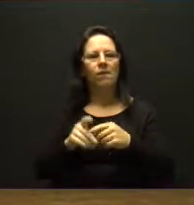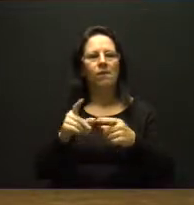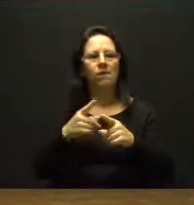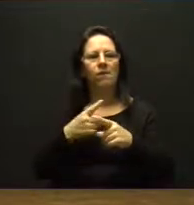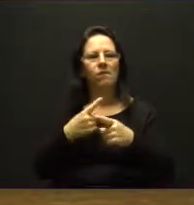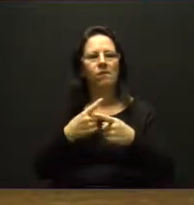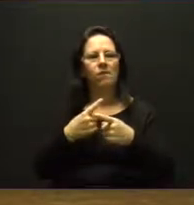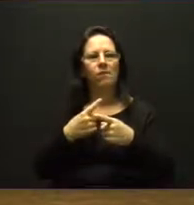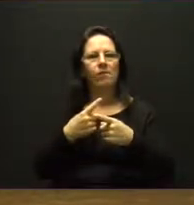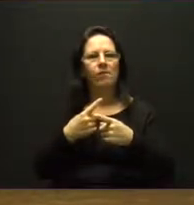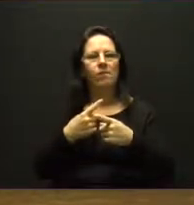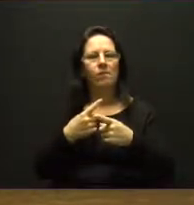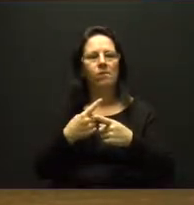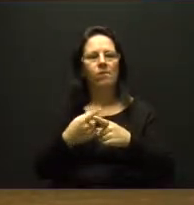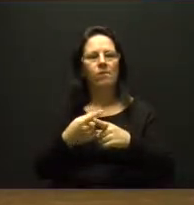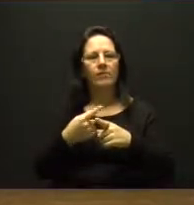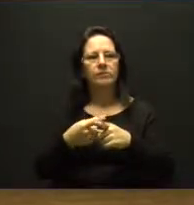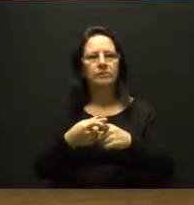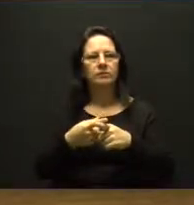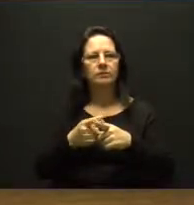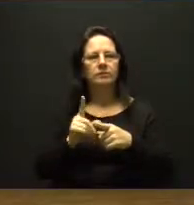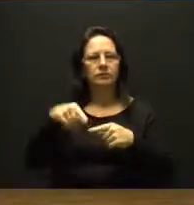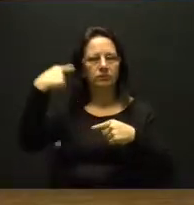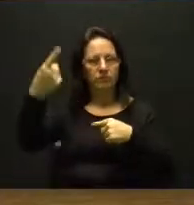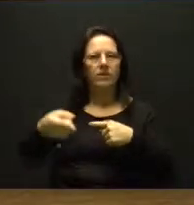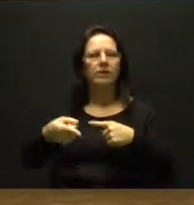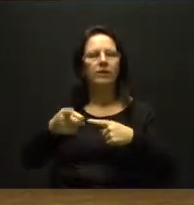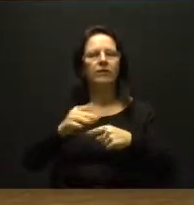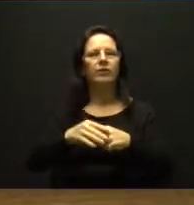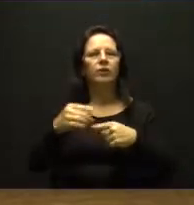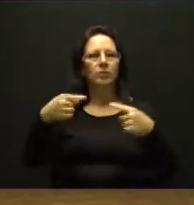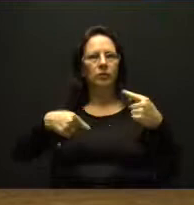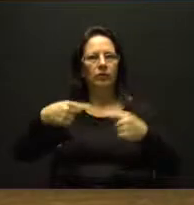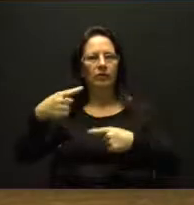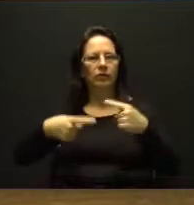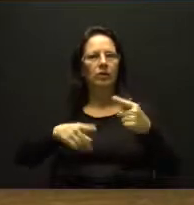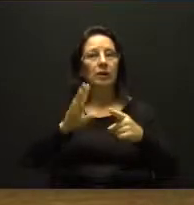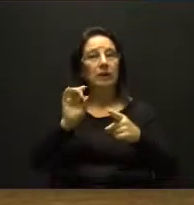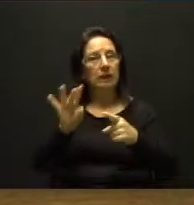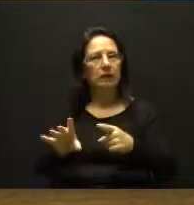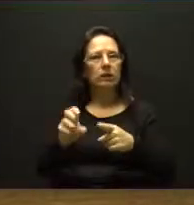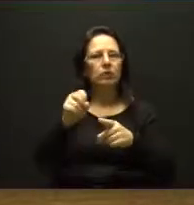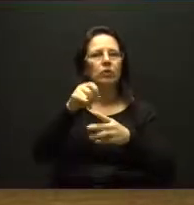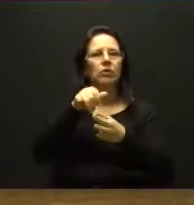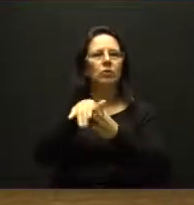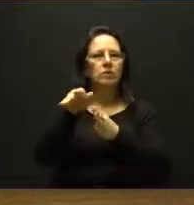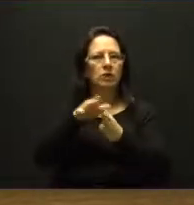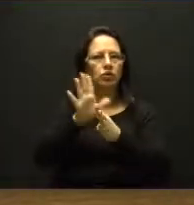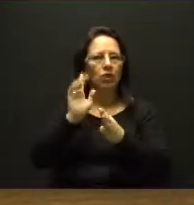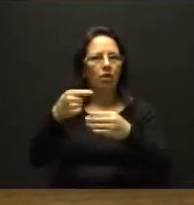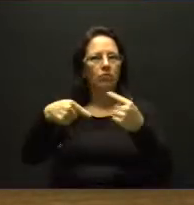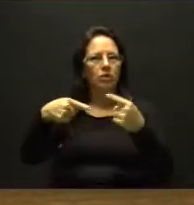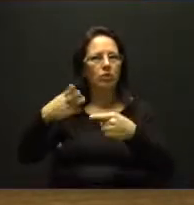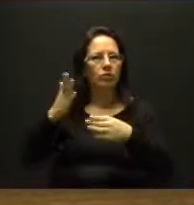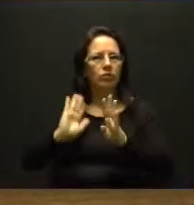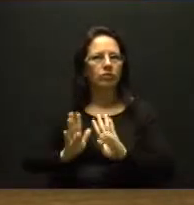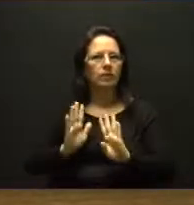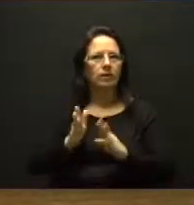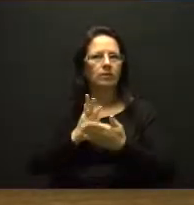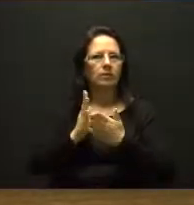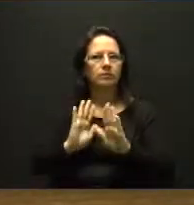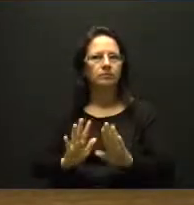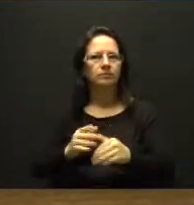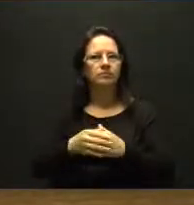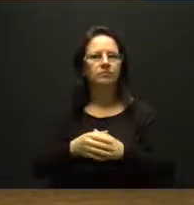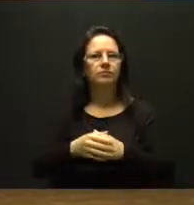mesmo tema porque vamos discutir isso mais à frente o conselho já estivesse organizado estaria em cima dessa problemática eu quero